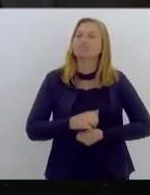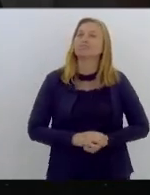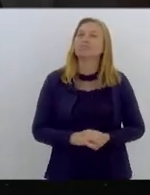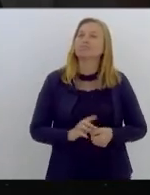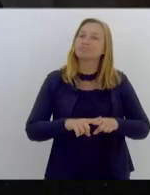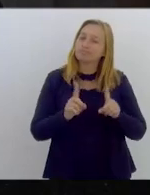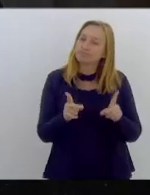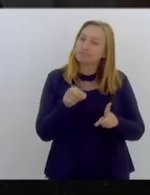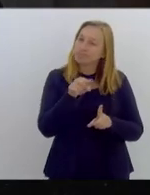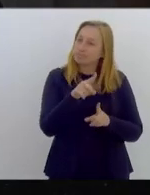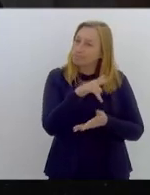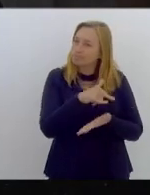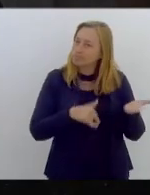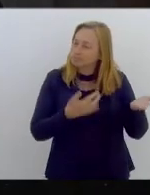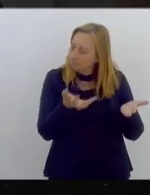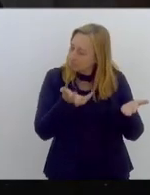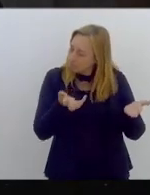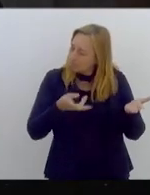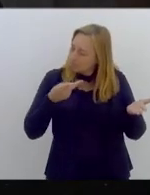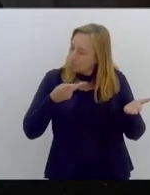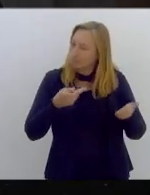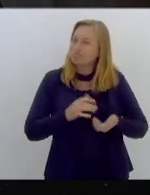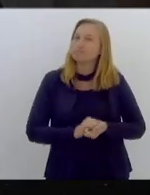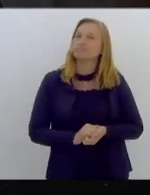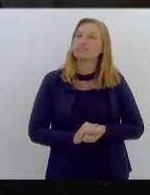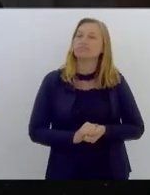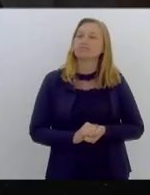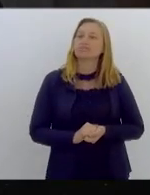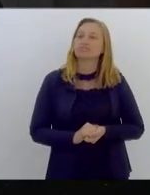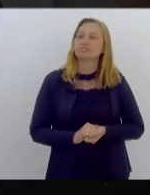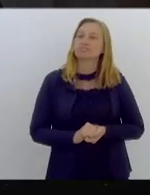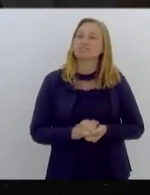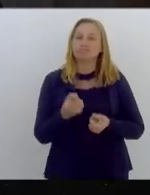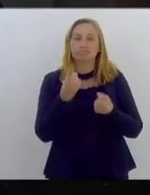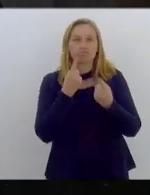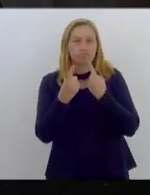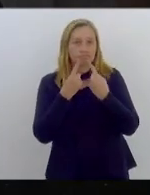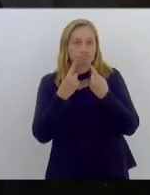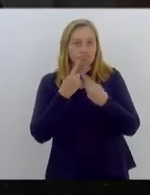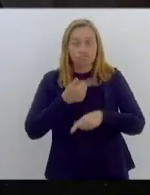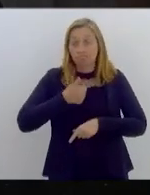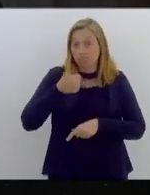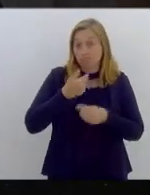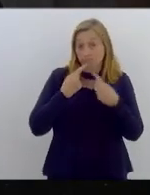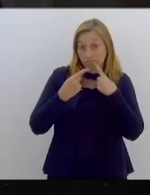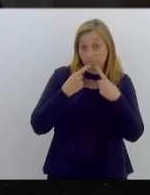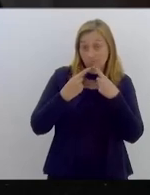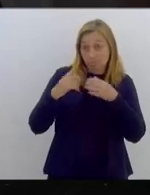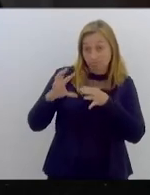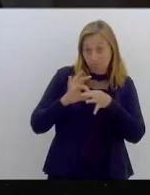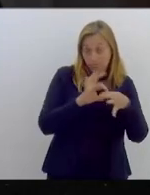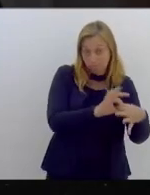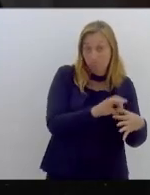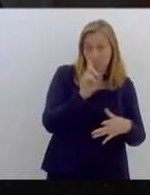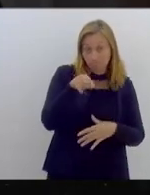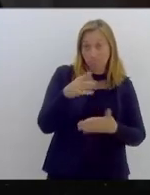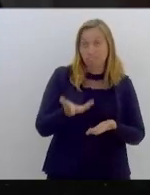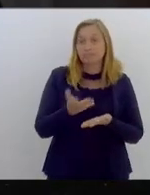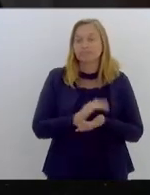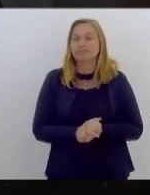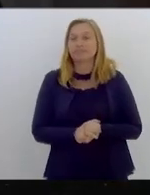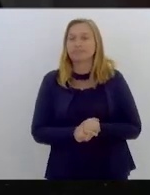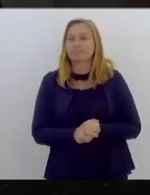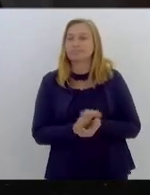Mas sobre esse documento, o que eu quero ressaltar é que o debate, e primeiro que os debates estão conectados, né? Logo na capa